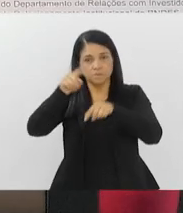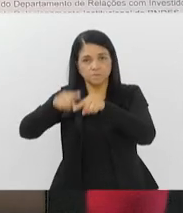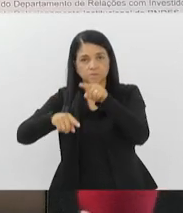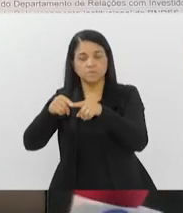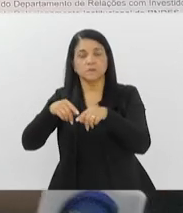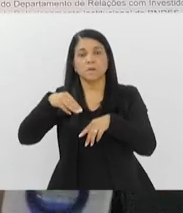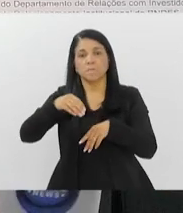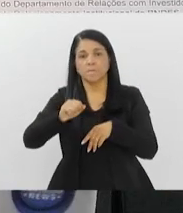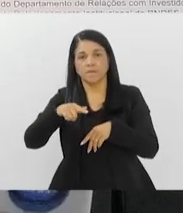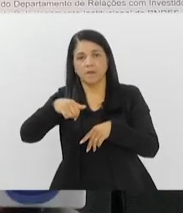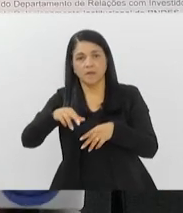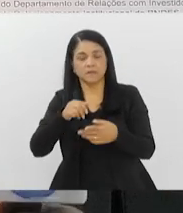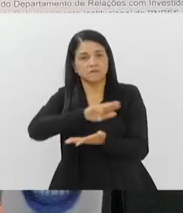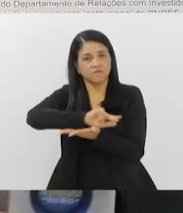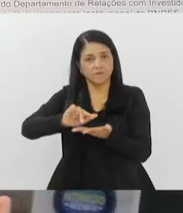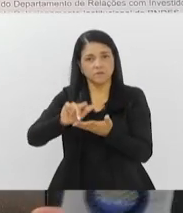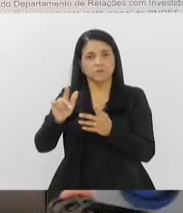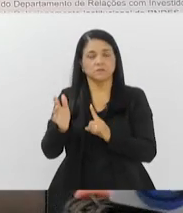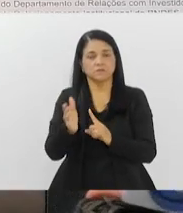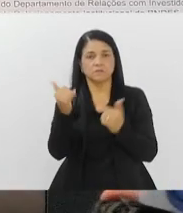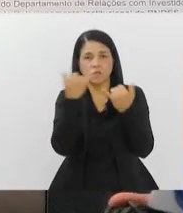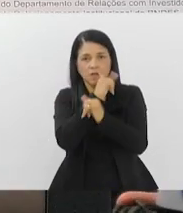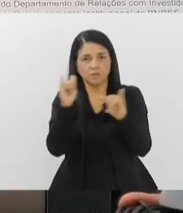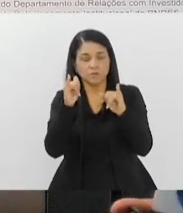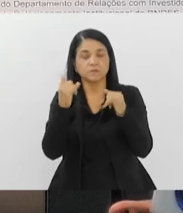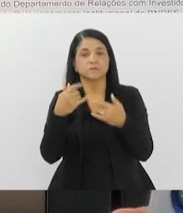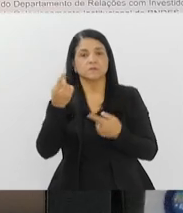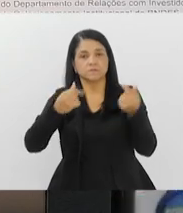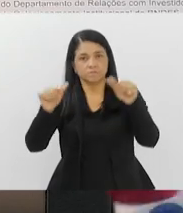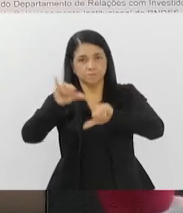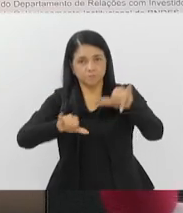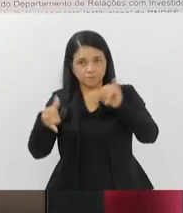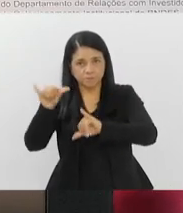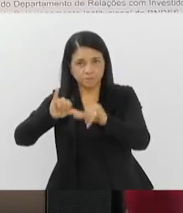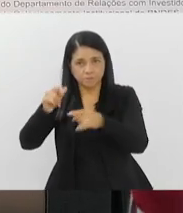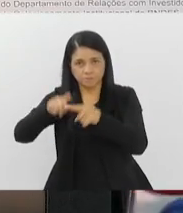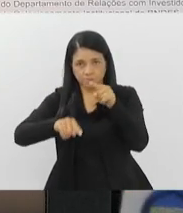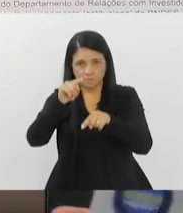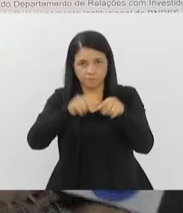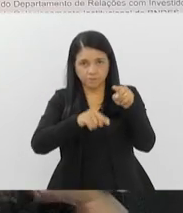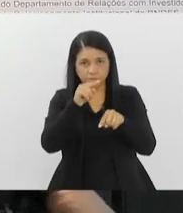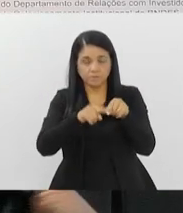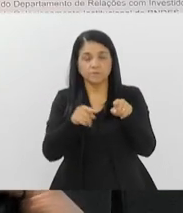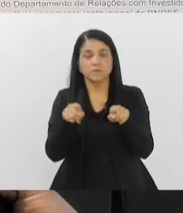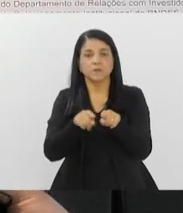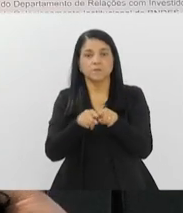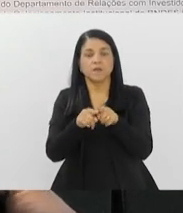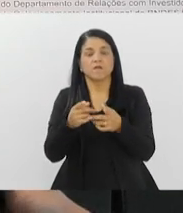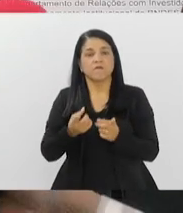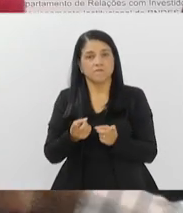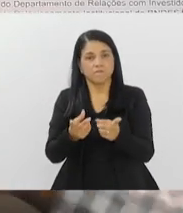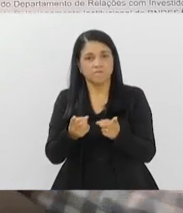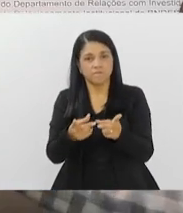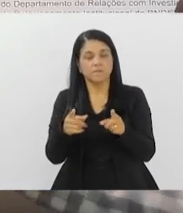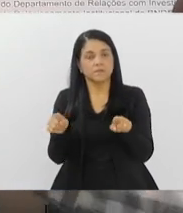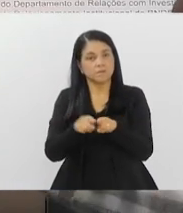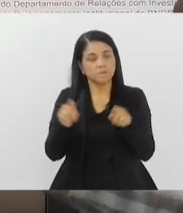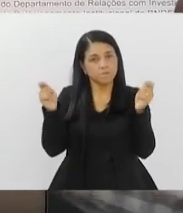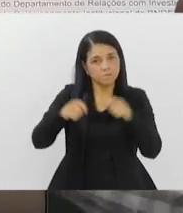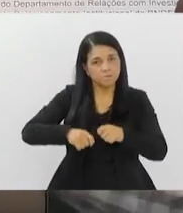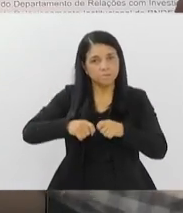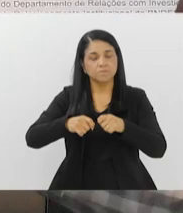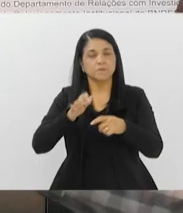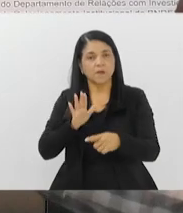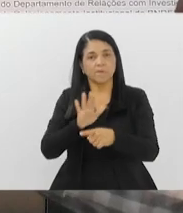máquinas, equipamentos eletrônicos e produtos químicos. Além do comércio, há um potencial enorme para